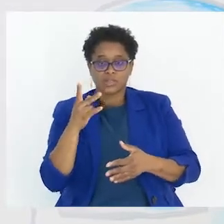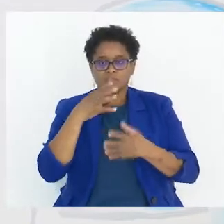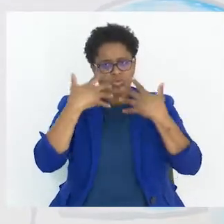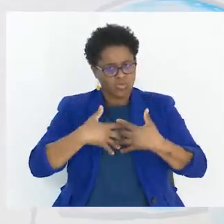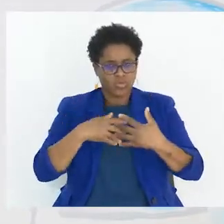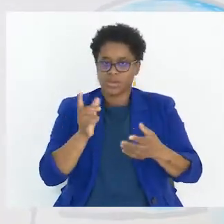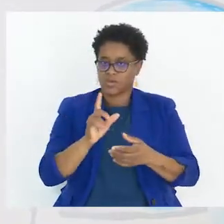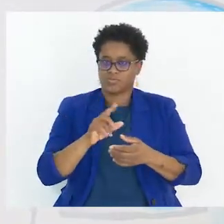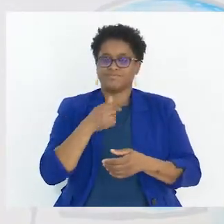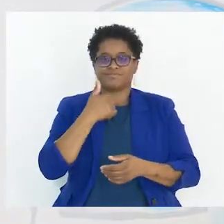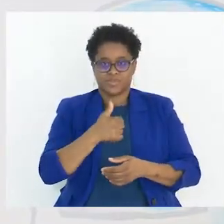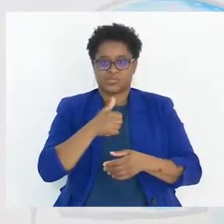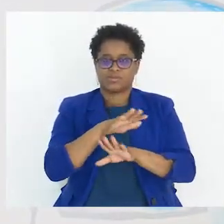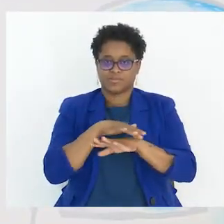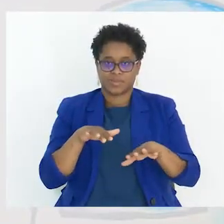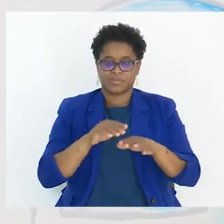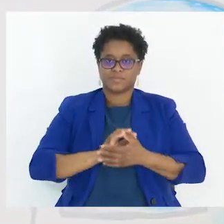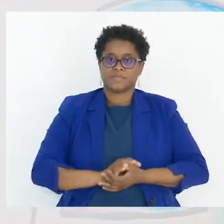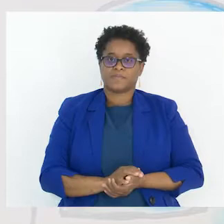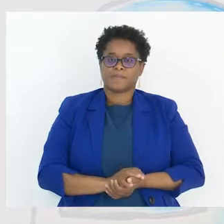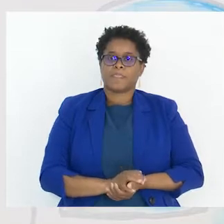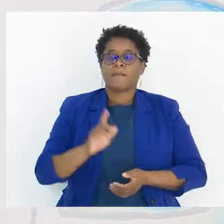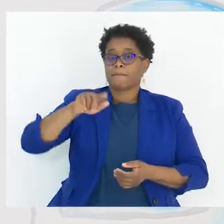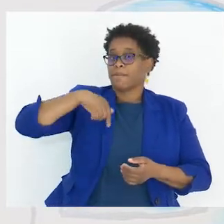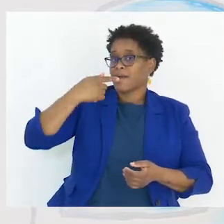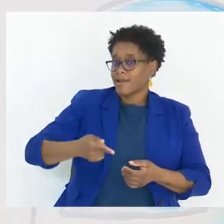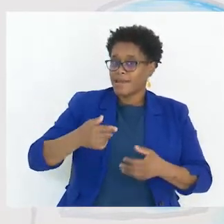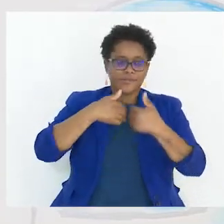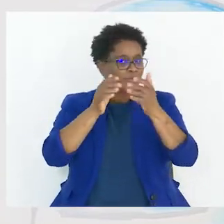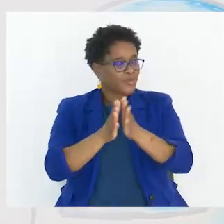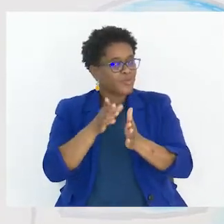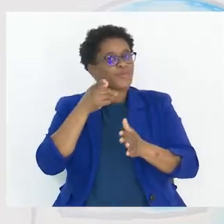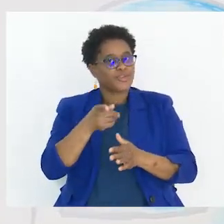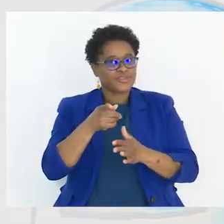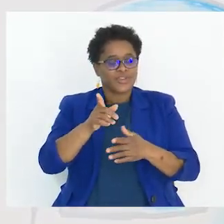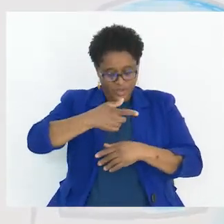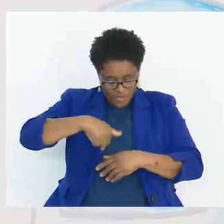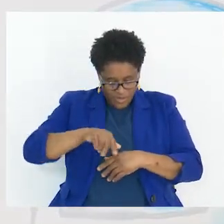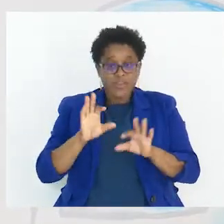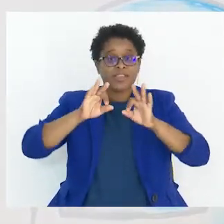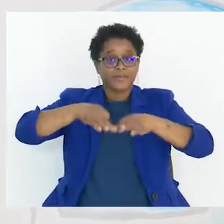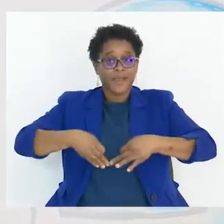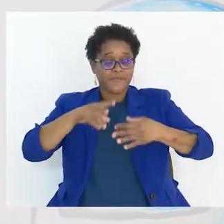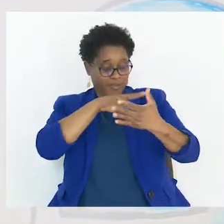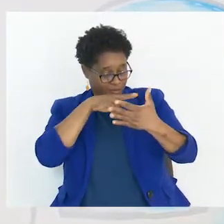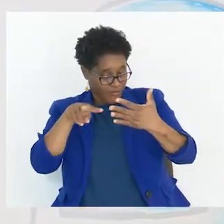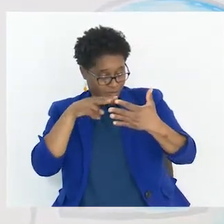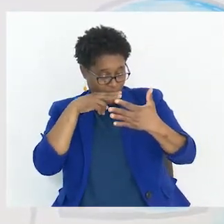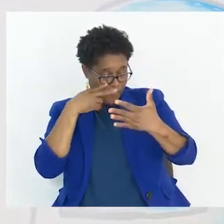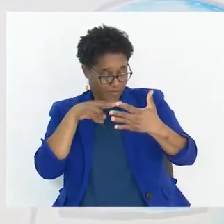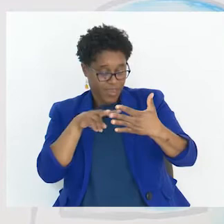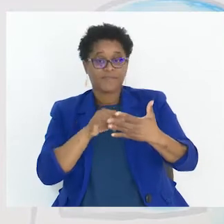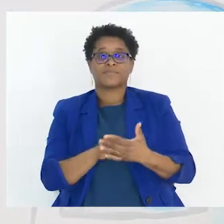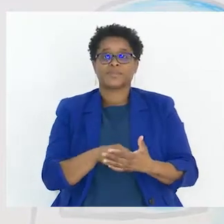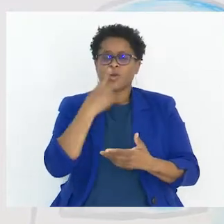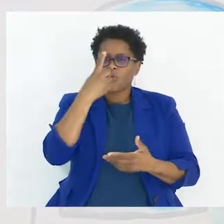bem. Pronto. Para além de tudo isto que nós acabamos de ver,